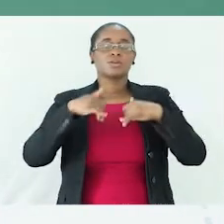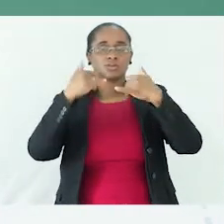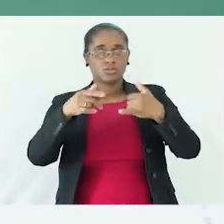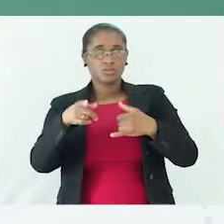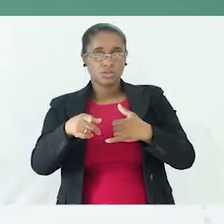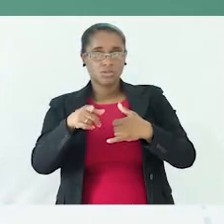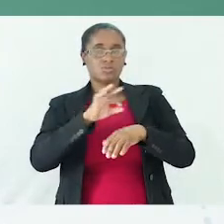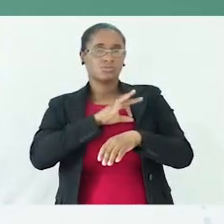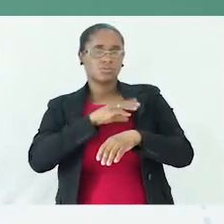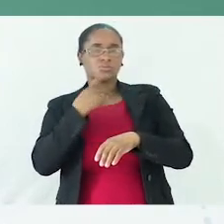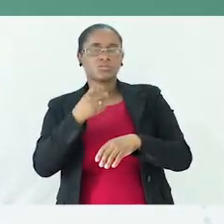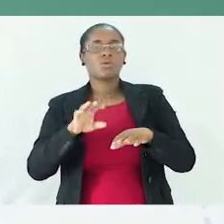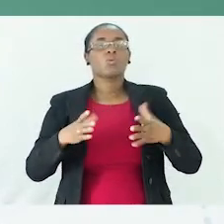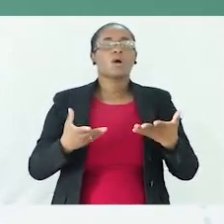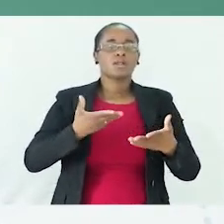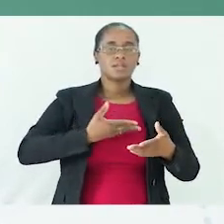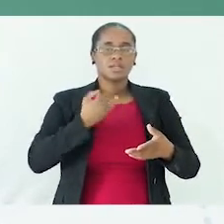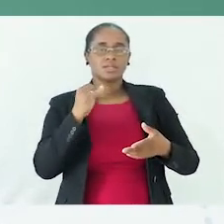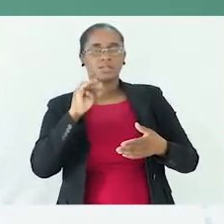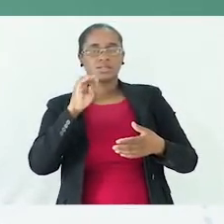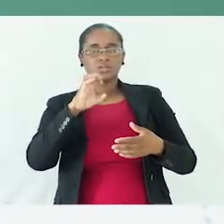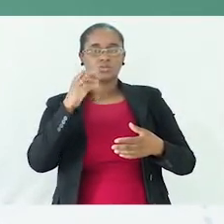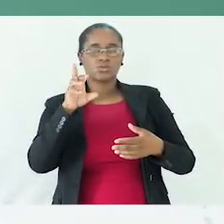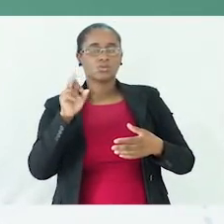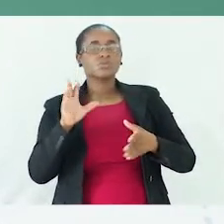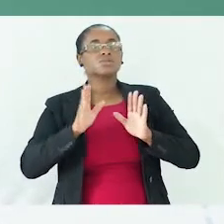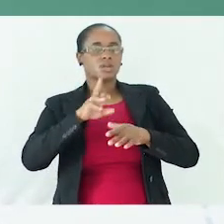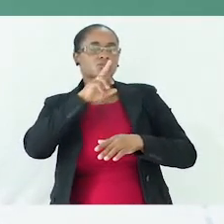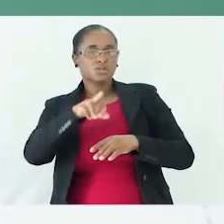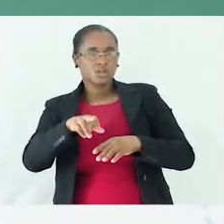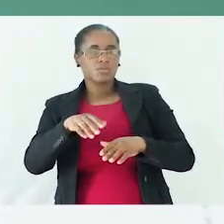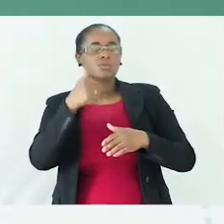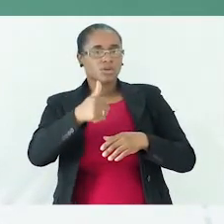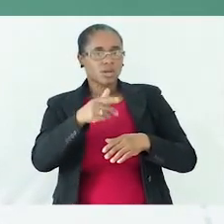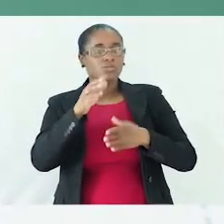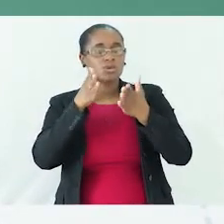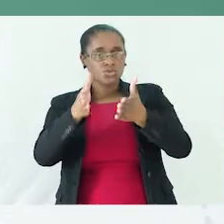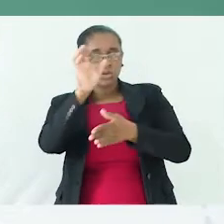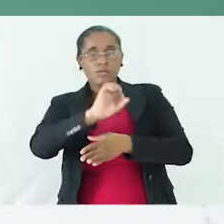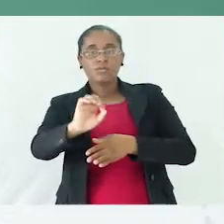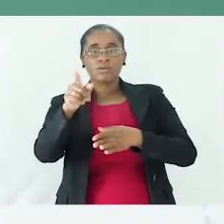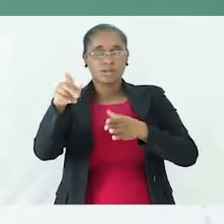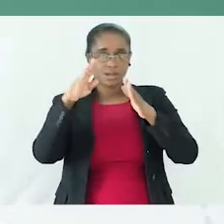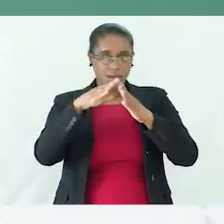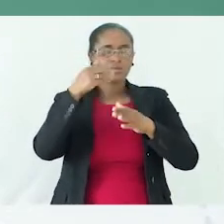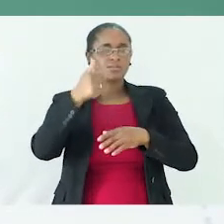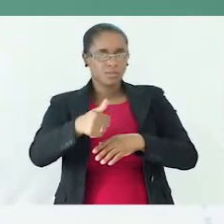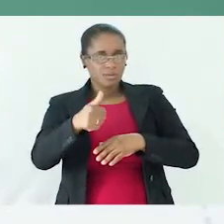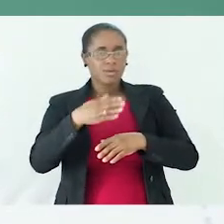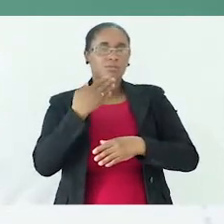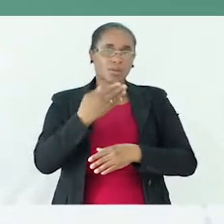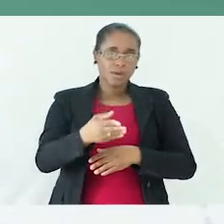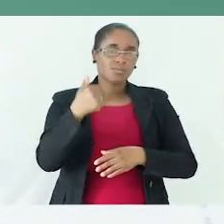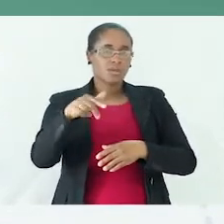discurso? Já respondemos corretamente, com a vossa ajuda lá em casa e muito bem, agradeço por terem estado